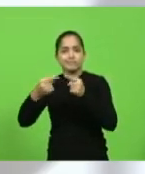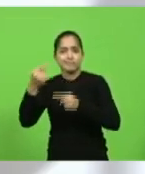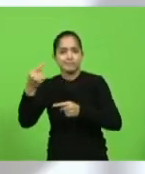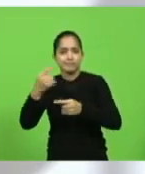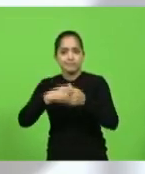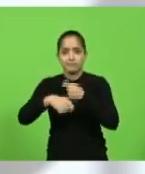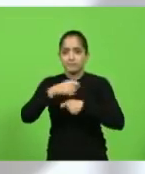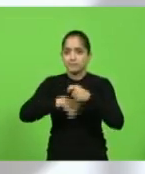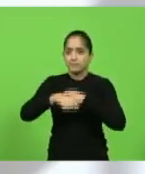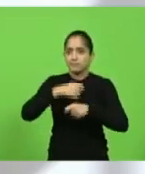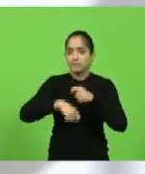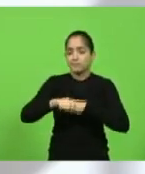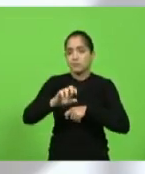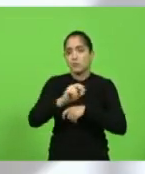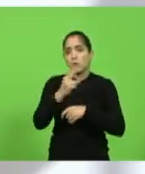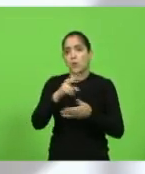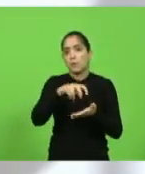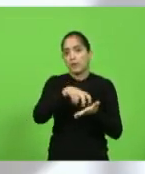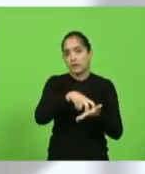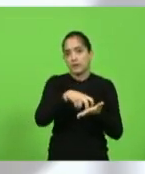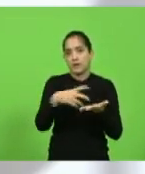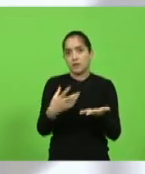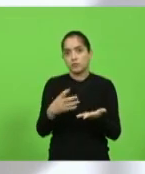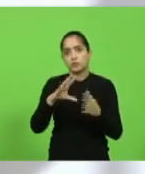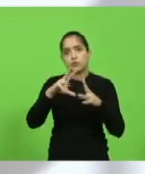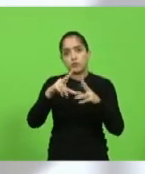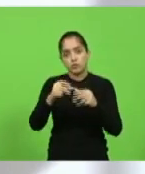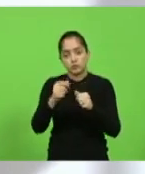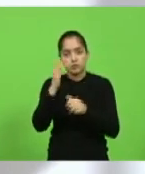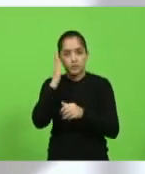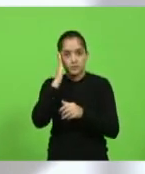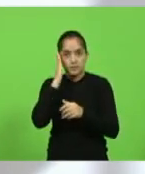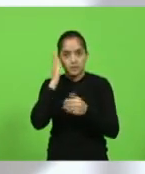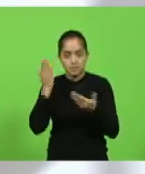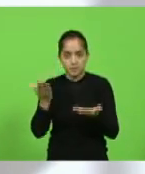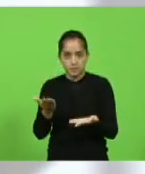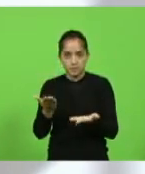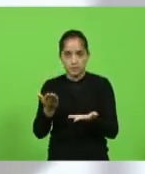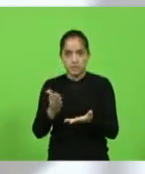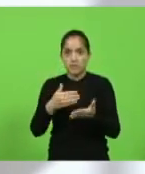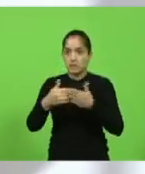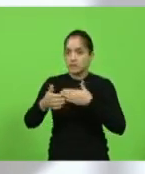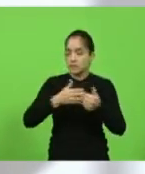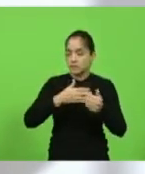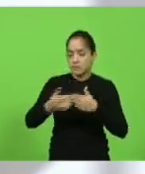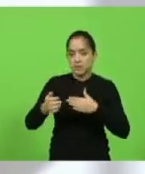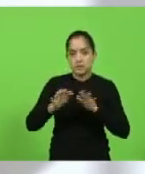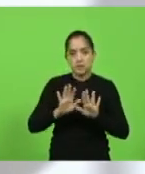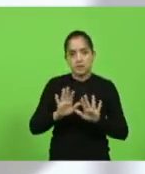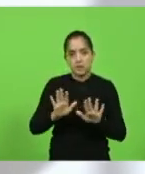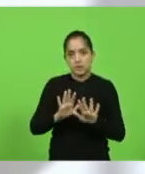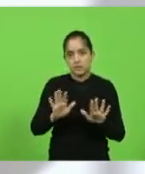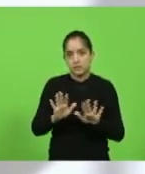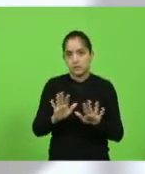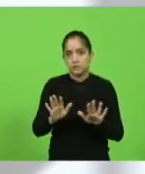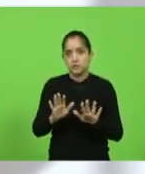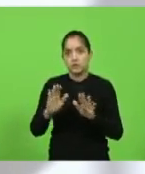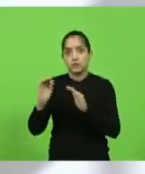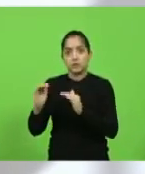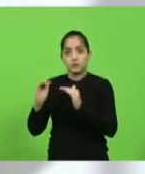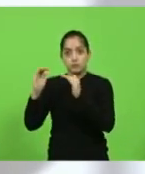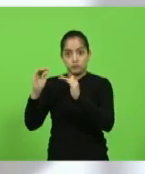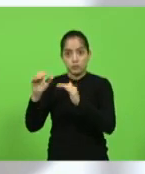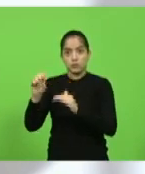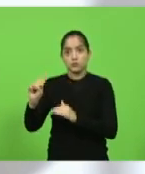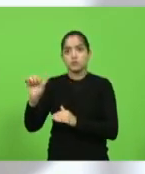civil ou penal. Isso é de todos sabidos. Portanto, independentemente de haver na seara do Superior Tribunal de Justiça